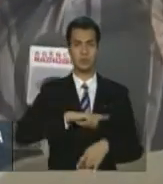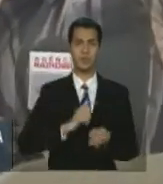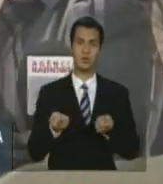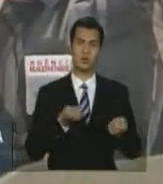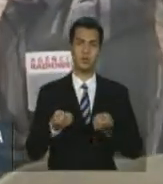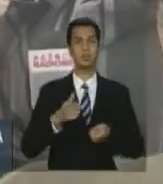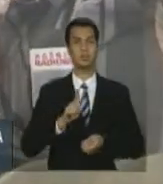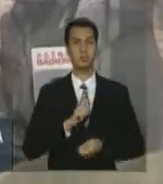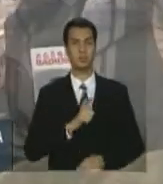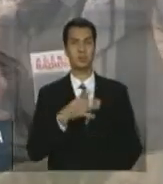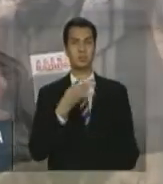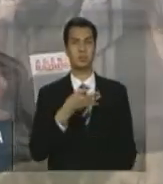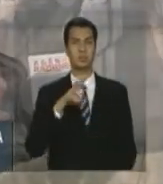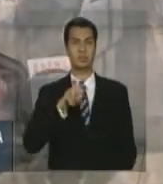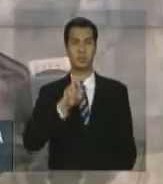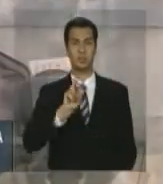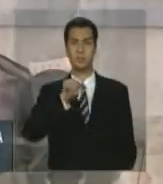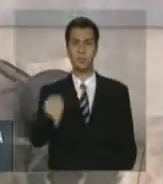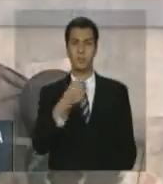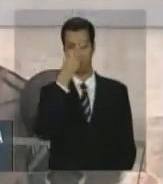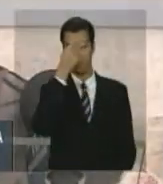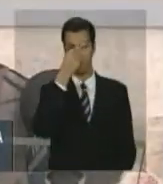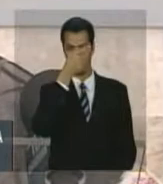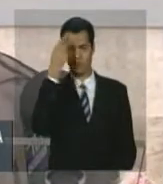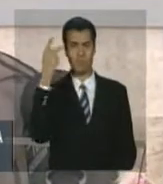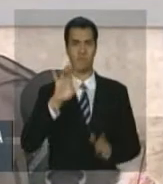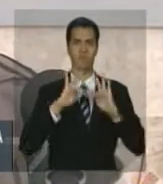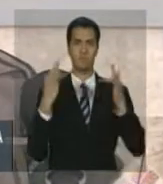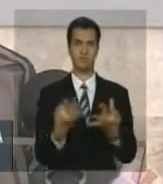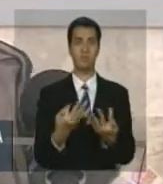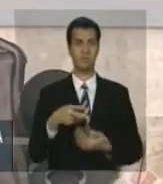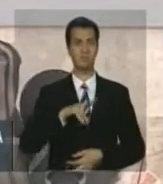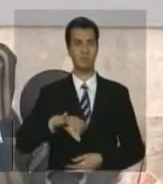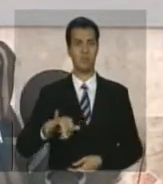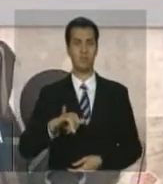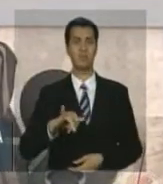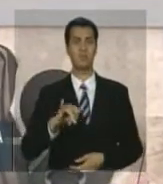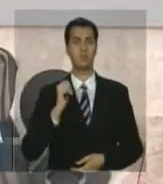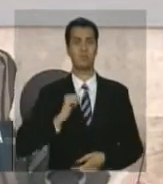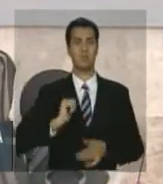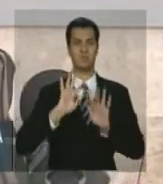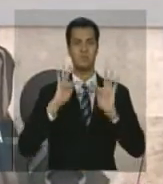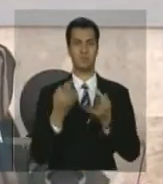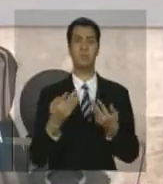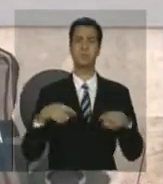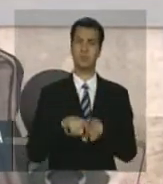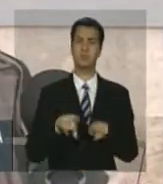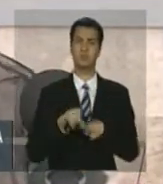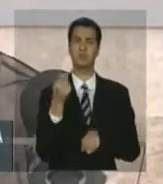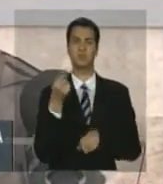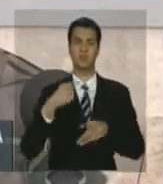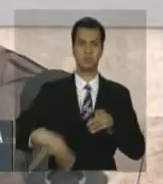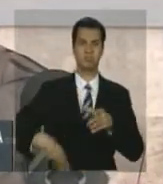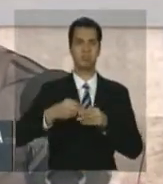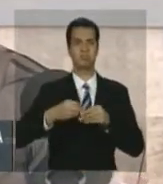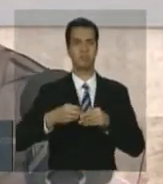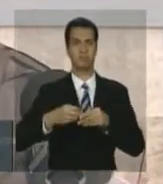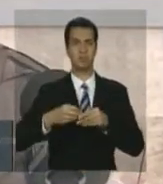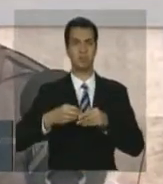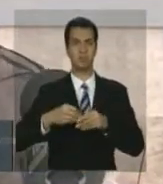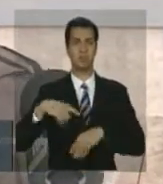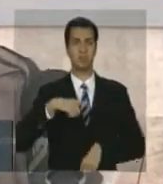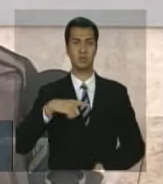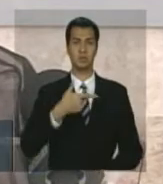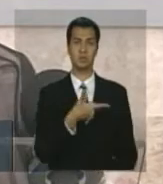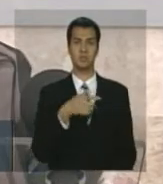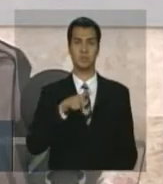teremos 450 mil famílias recebendo Bolsa Família e a complementação. Dessas, 250 mil no